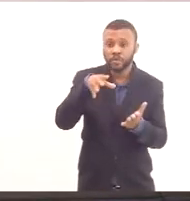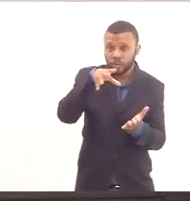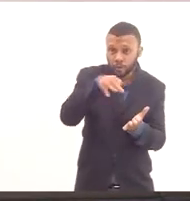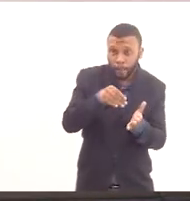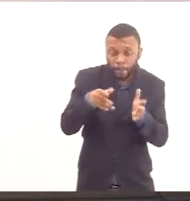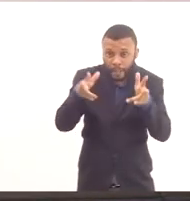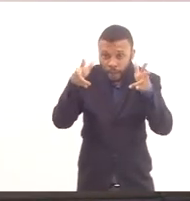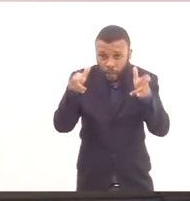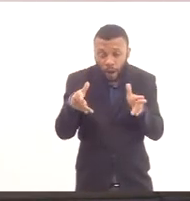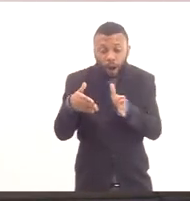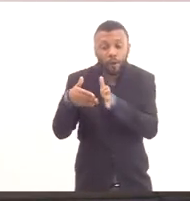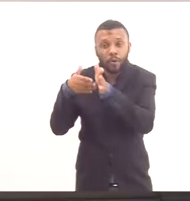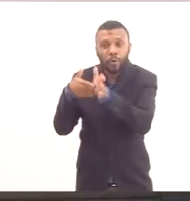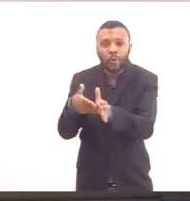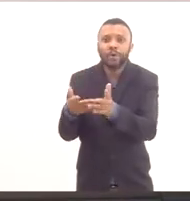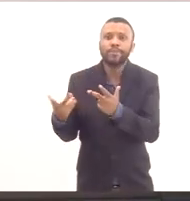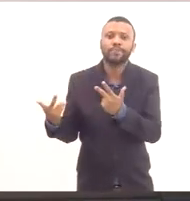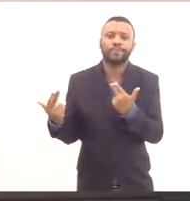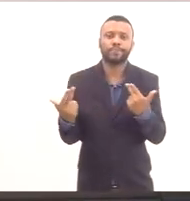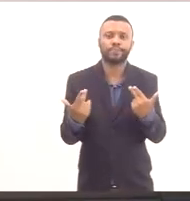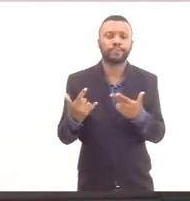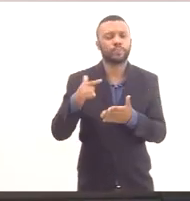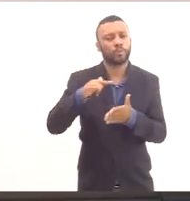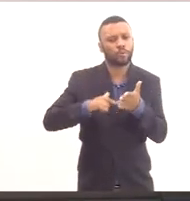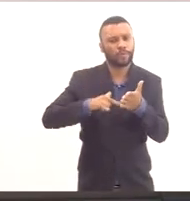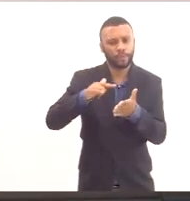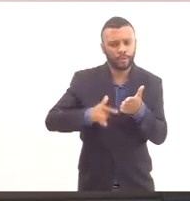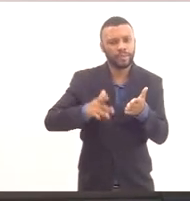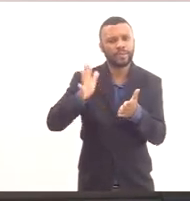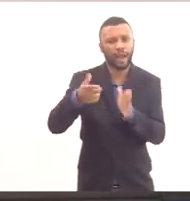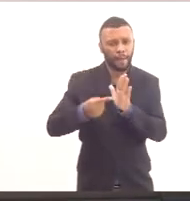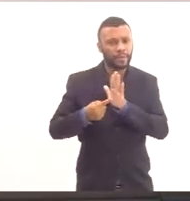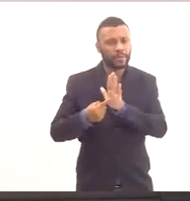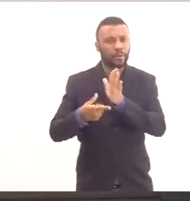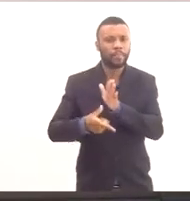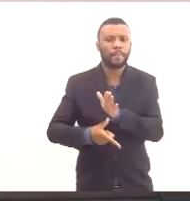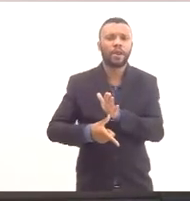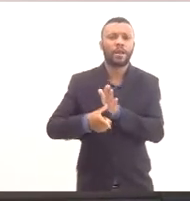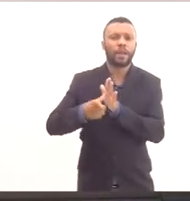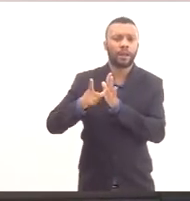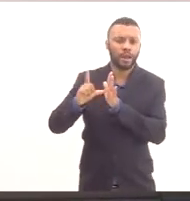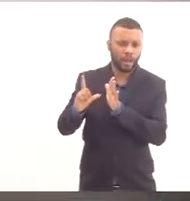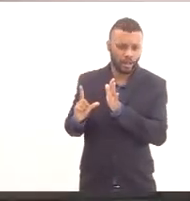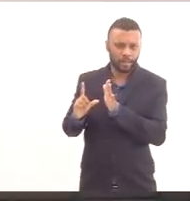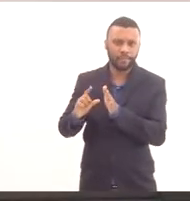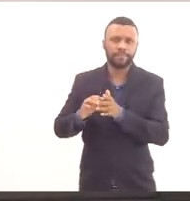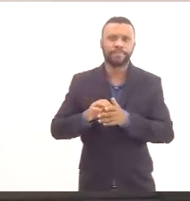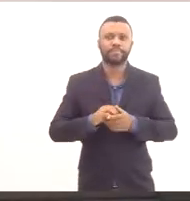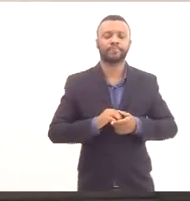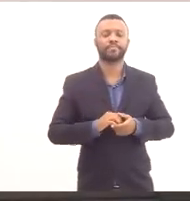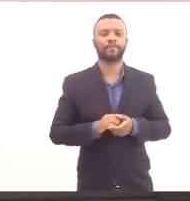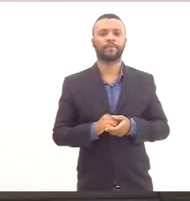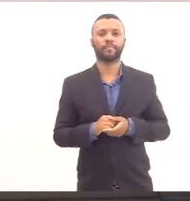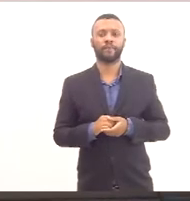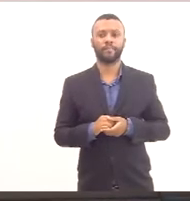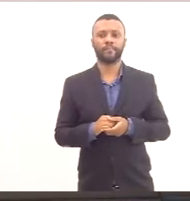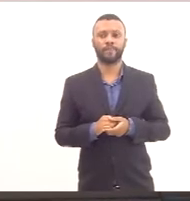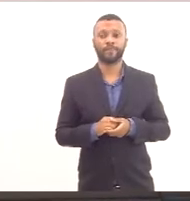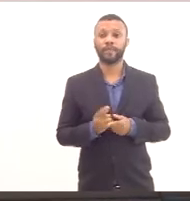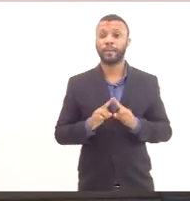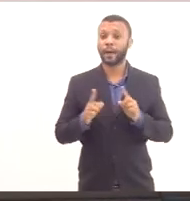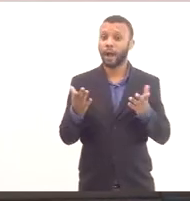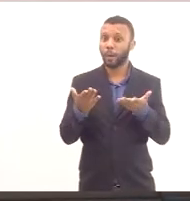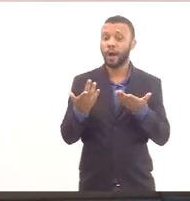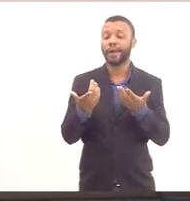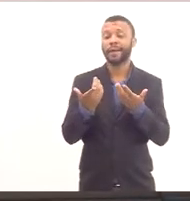integralidade dos mesmos documentos que já apresentou anteriormente Só que desta